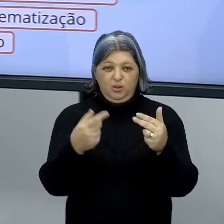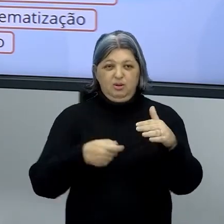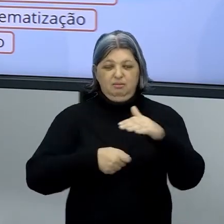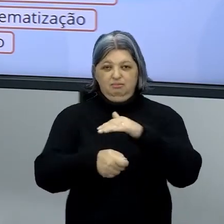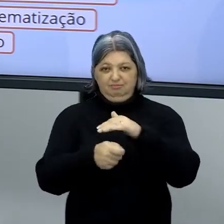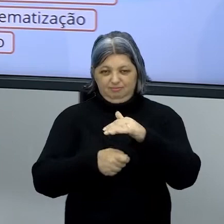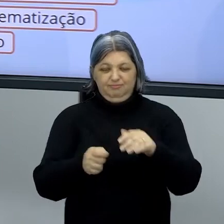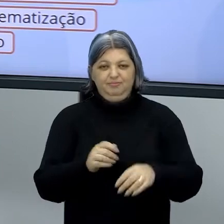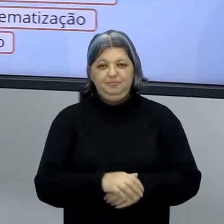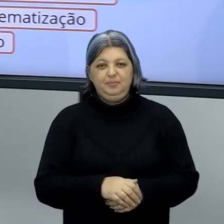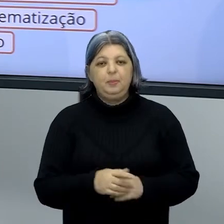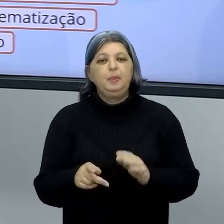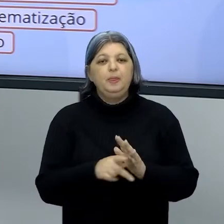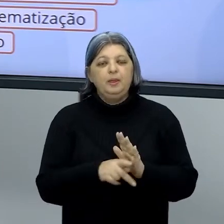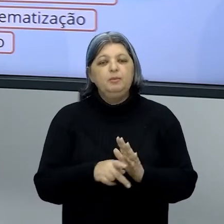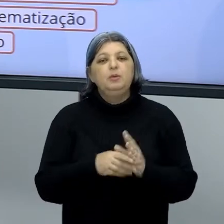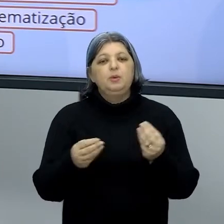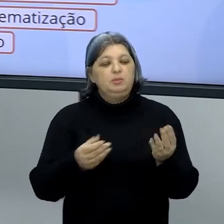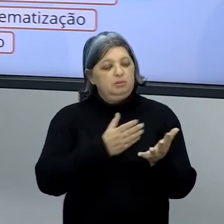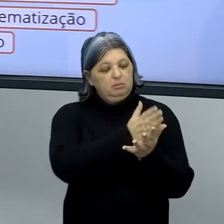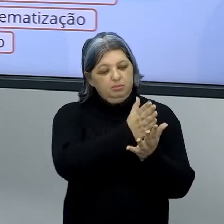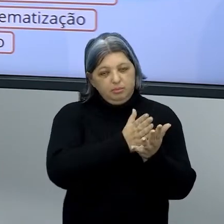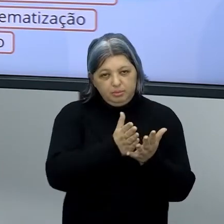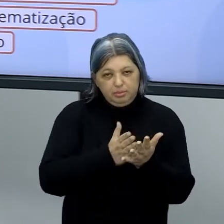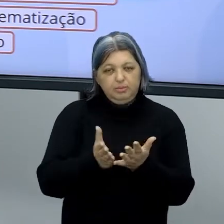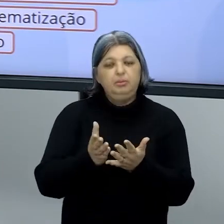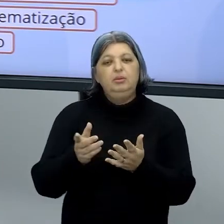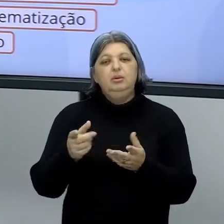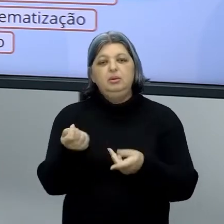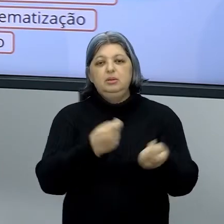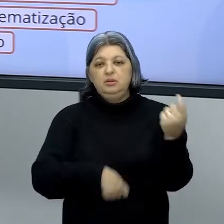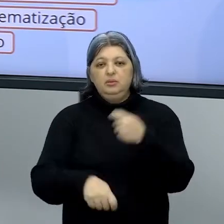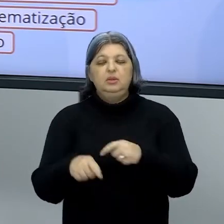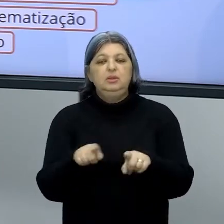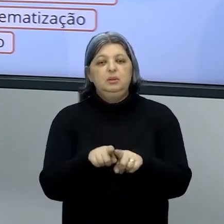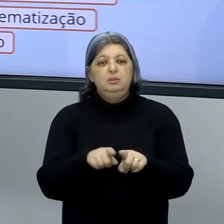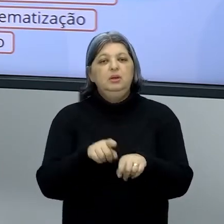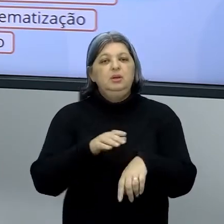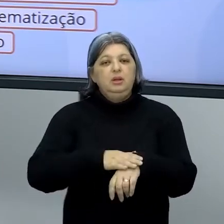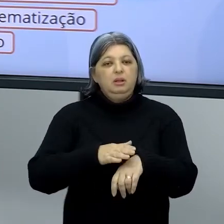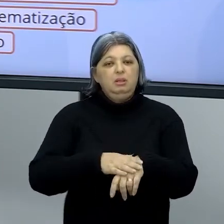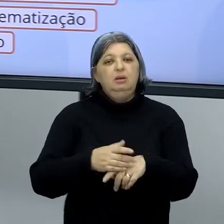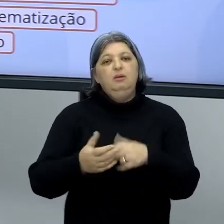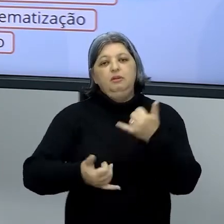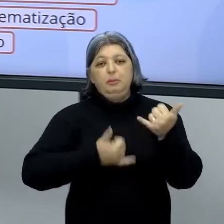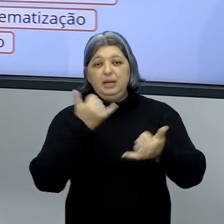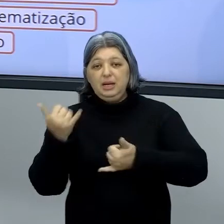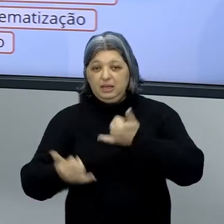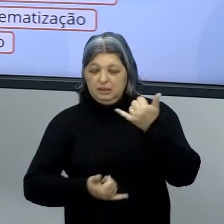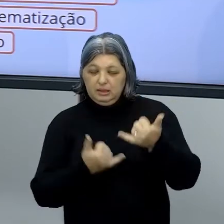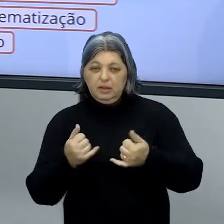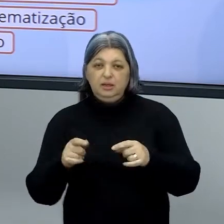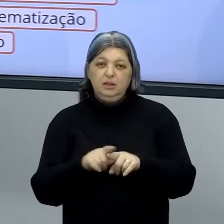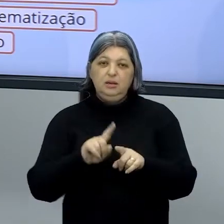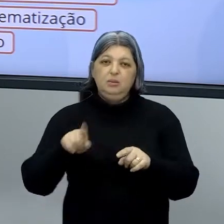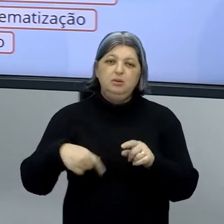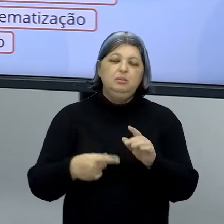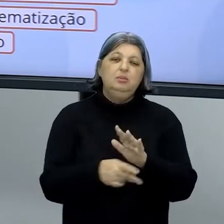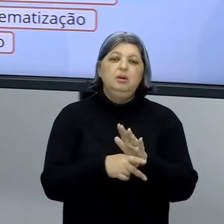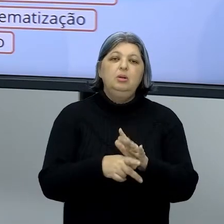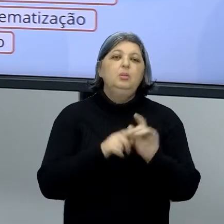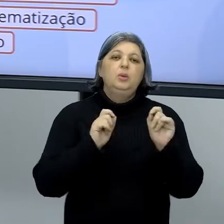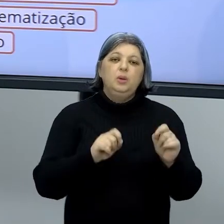a gente fez a trilha financeira, nós fizemos um jogo, trouxe estudantes também, no decorrer aí aprendemos o que era receita e